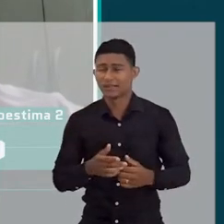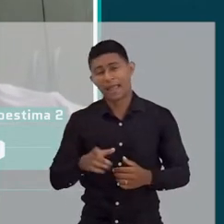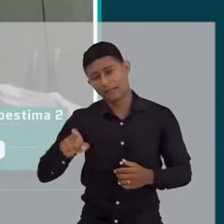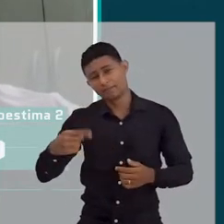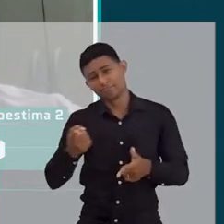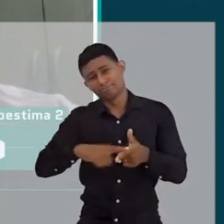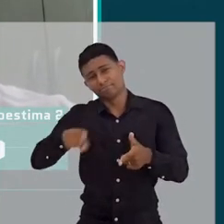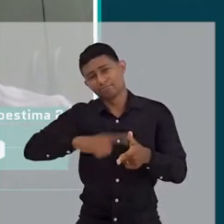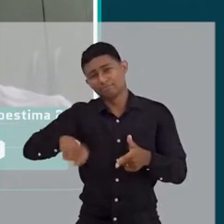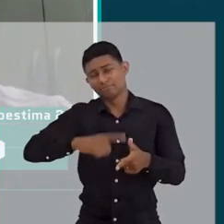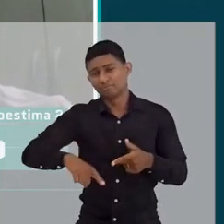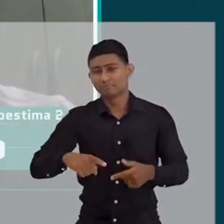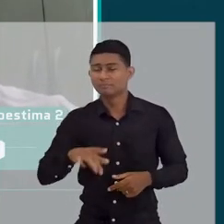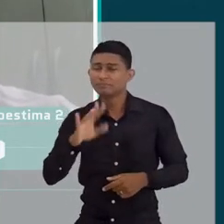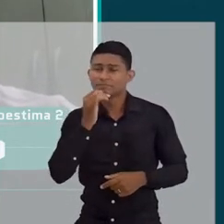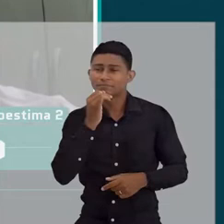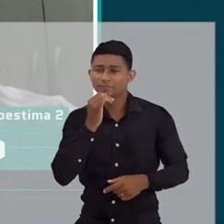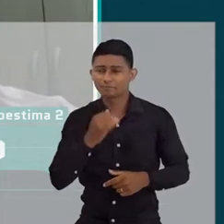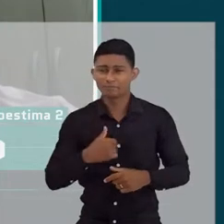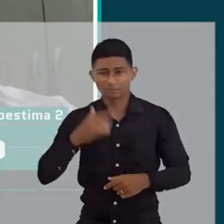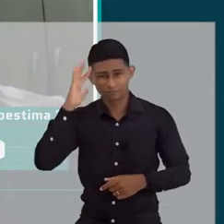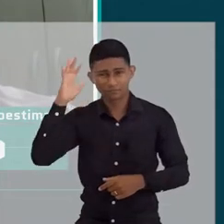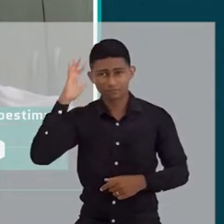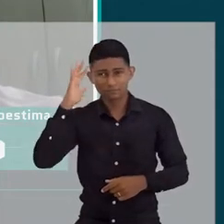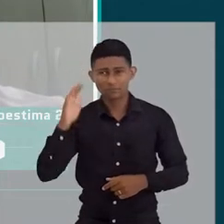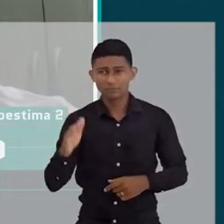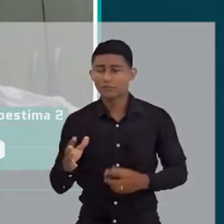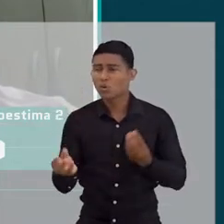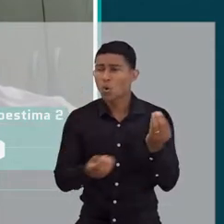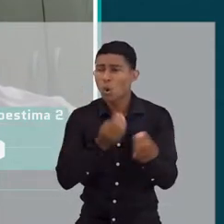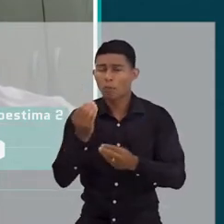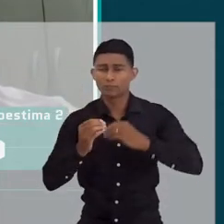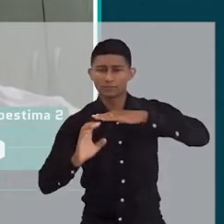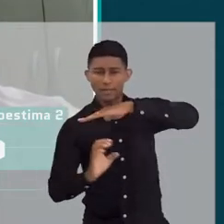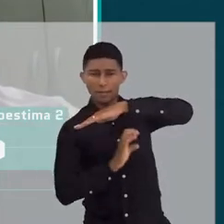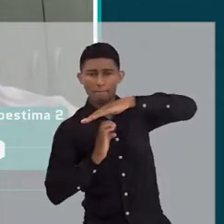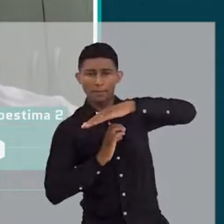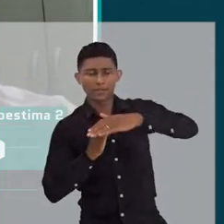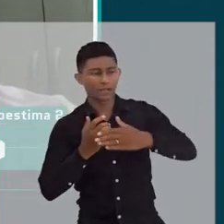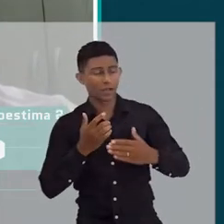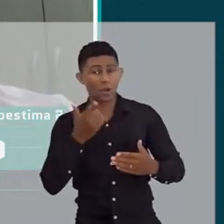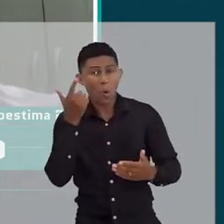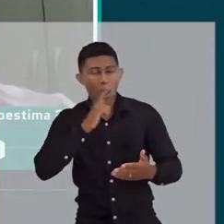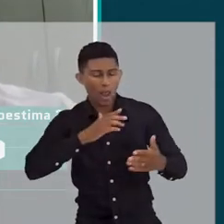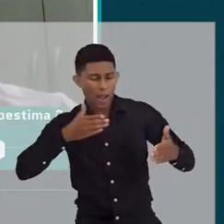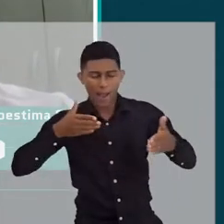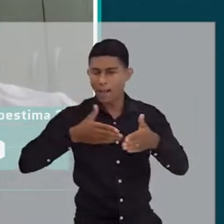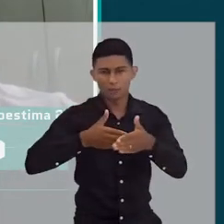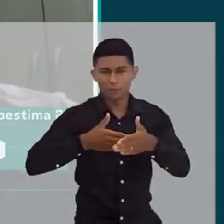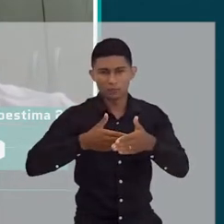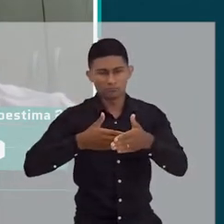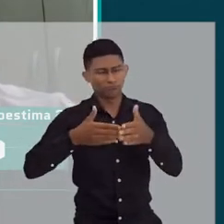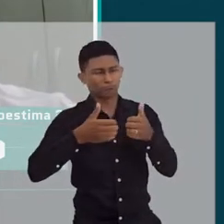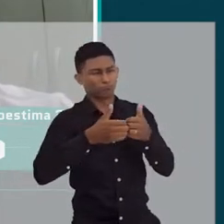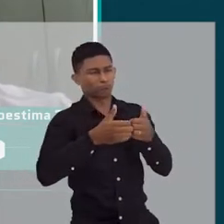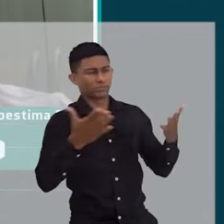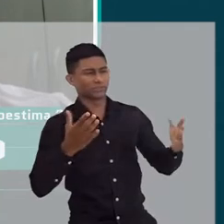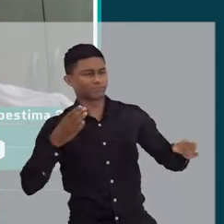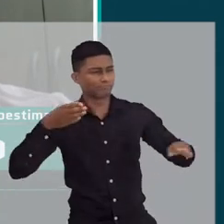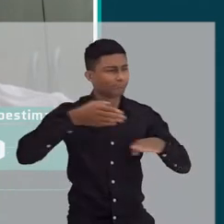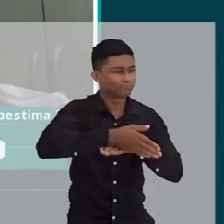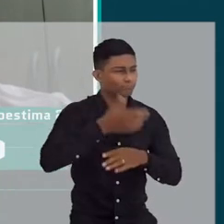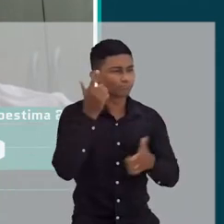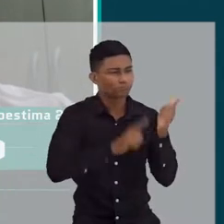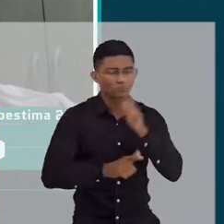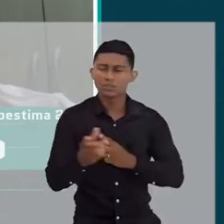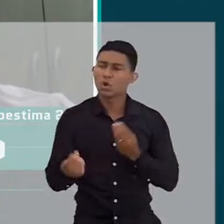toda, ao link que eu faço, como quebrar essa barreira com as marcas? Como é que é com você, no seu